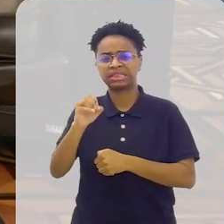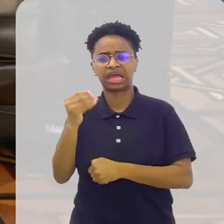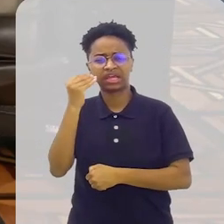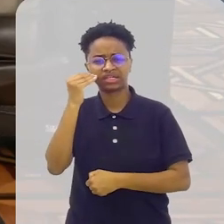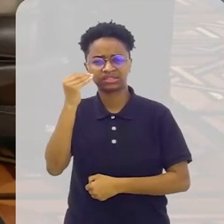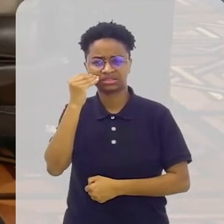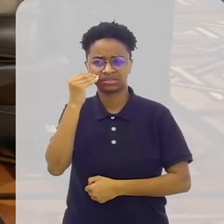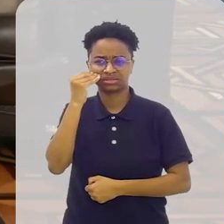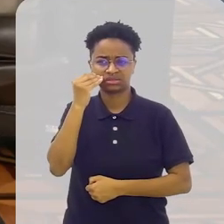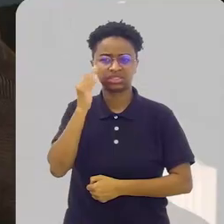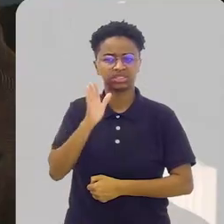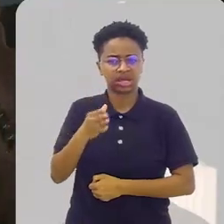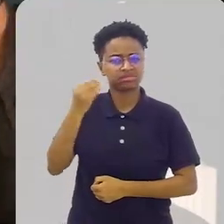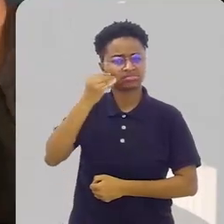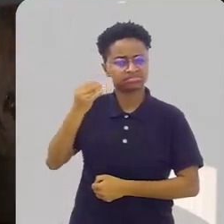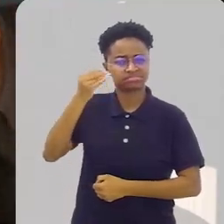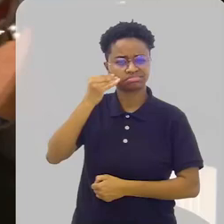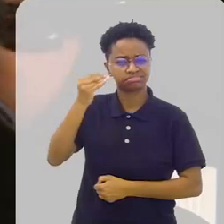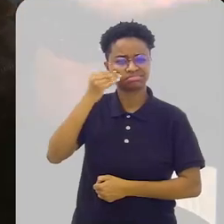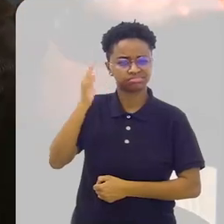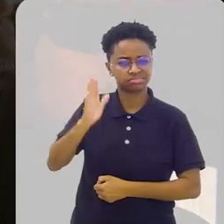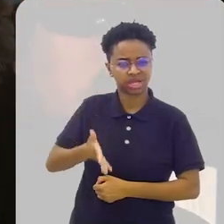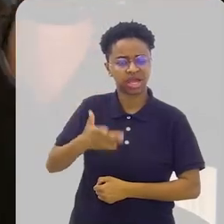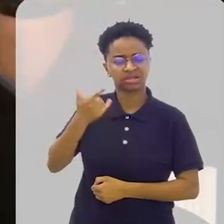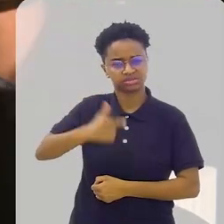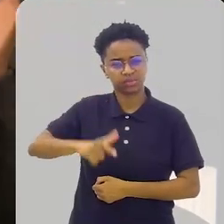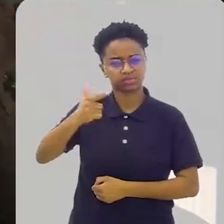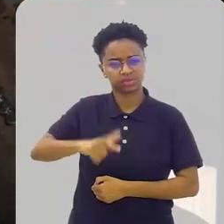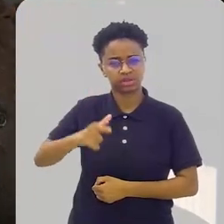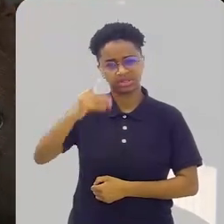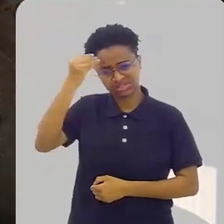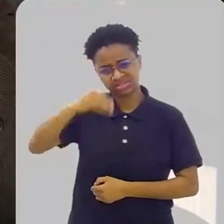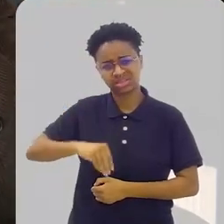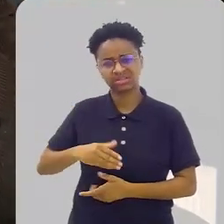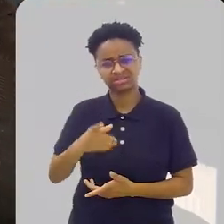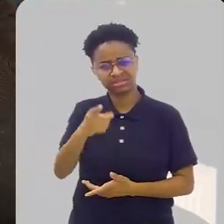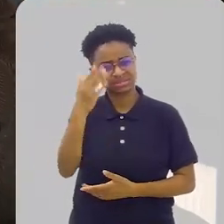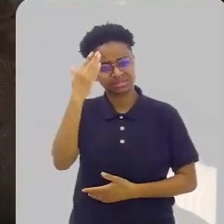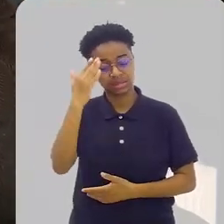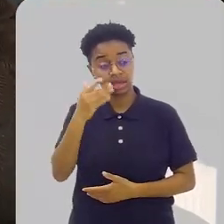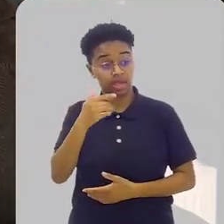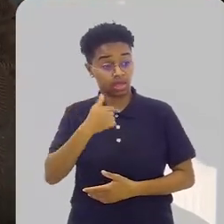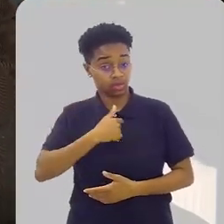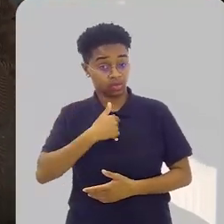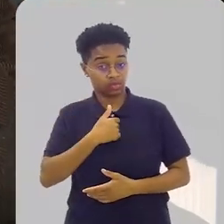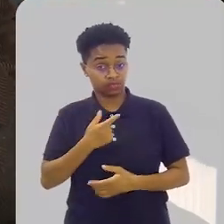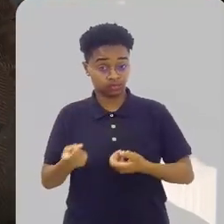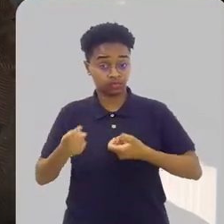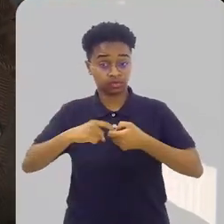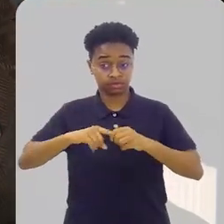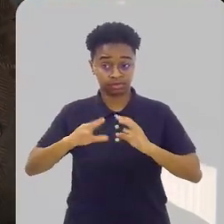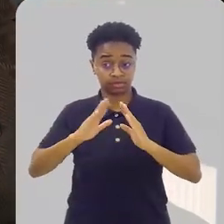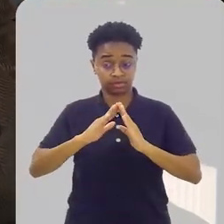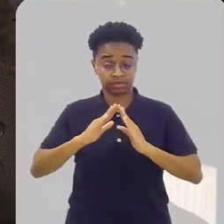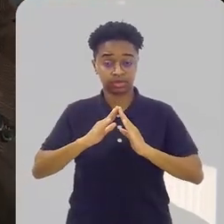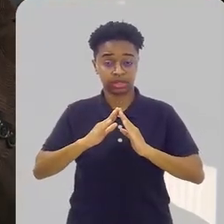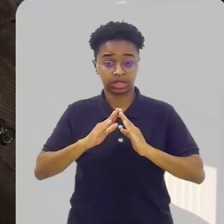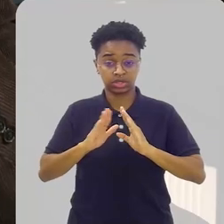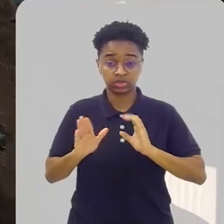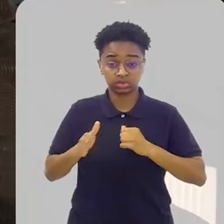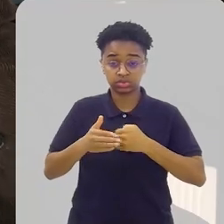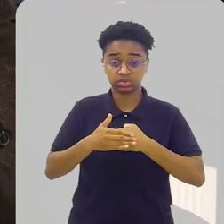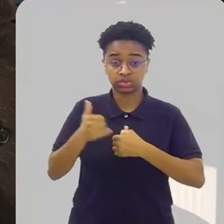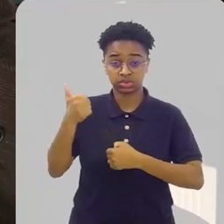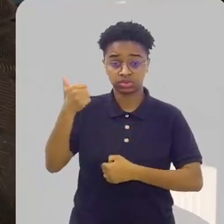aquela minha rádio 10 testes 10 testes você já fez aqui desiste você sabe que eu sai dali